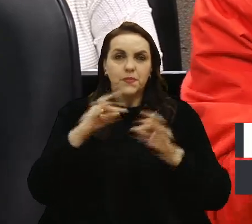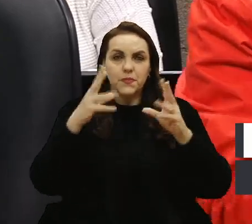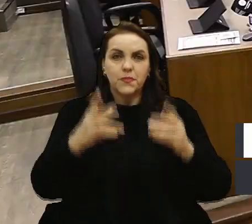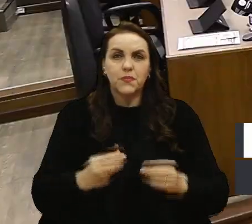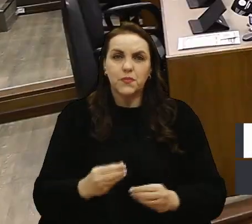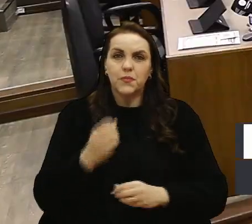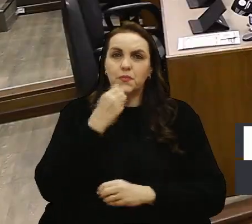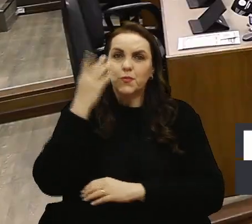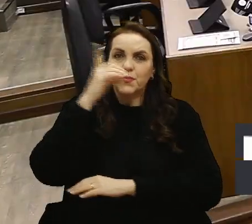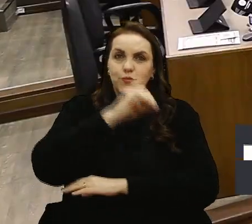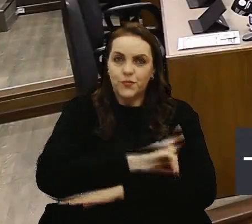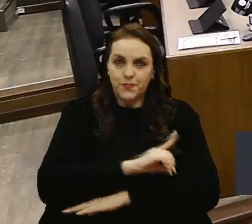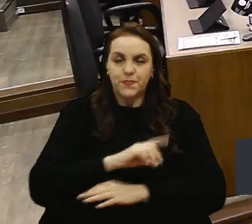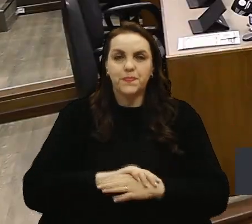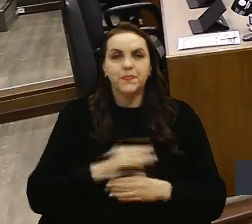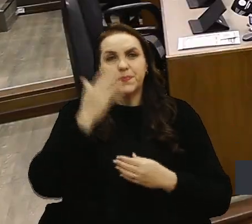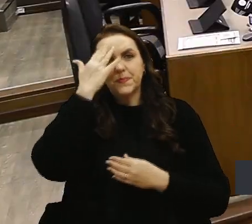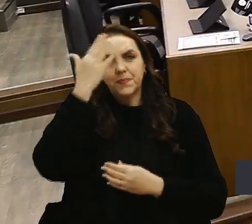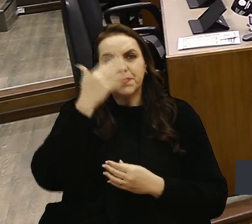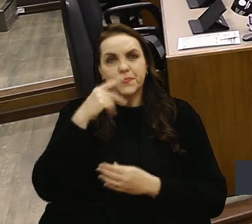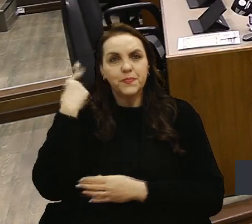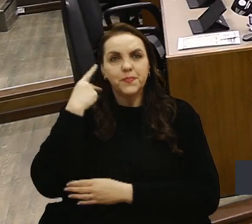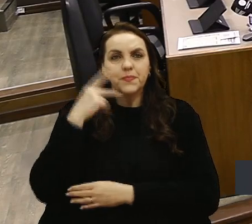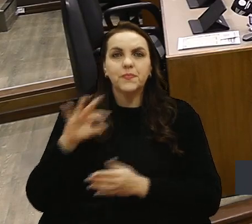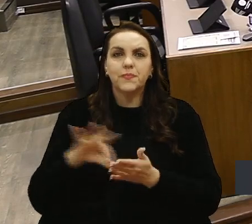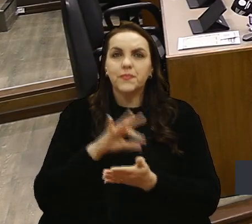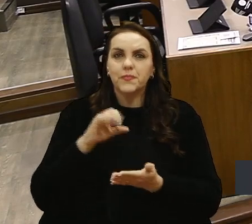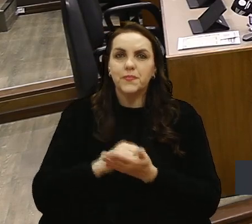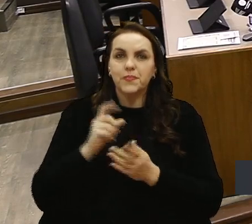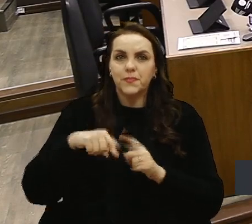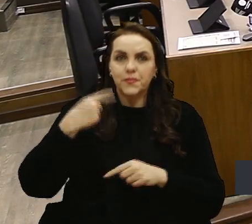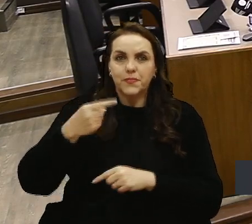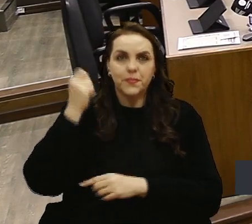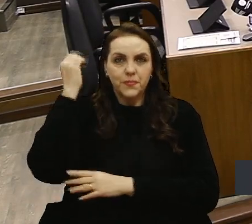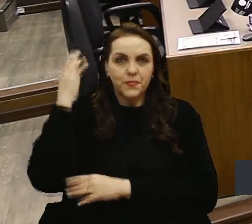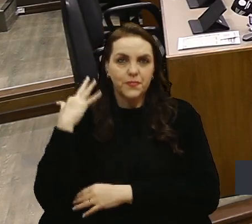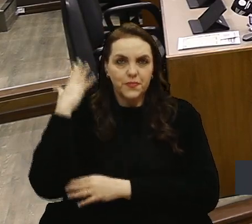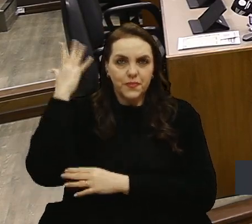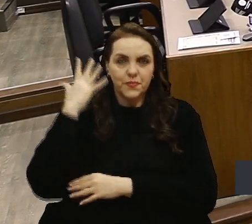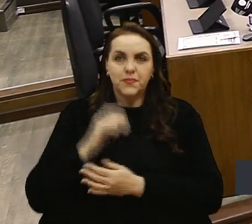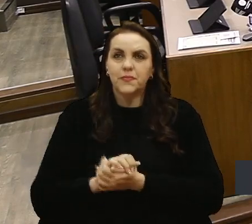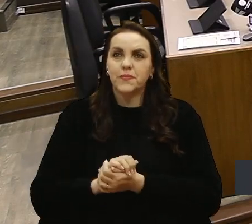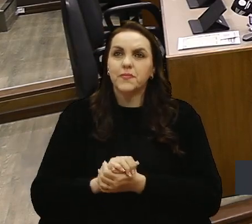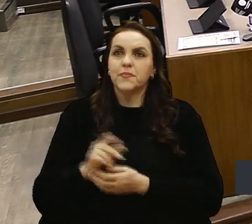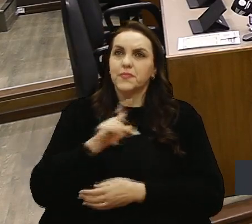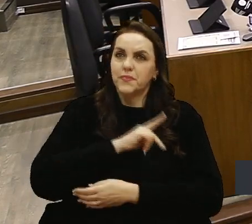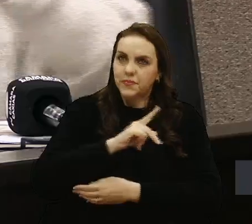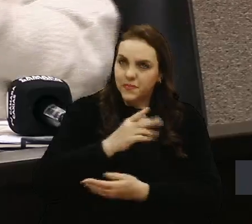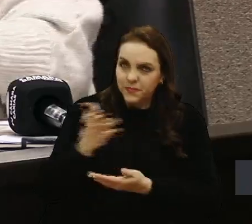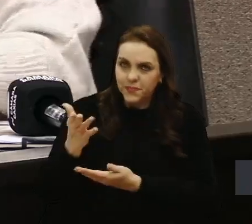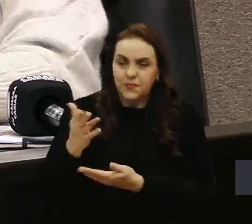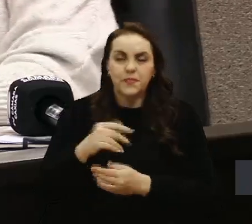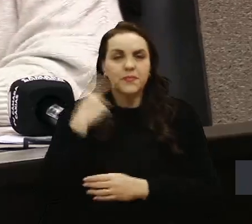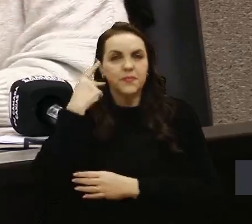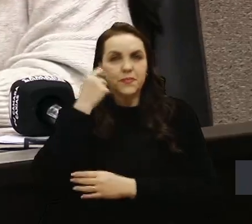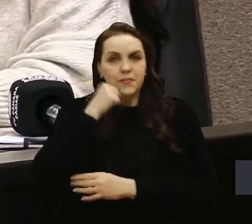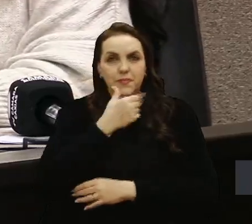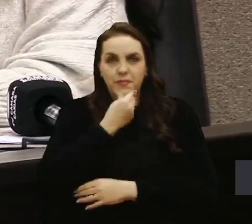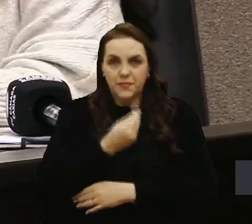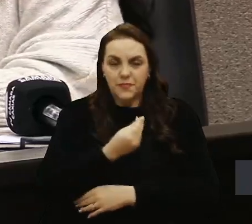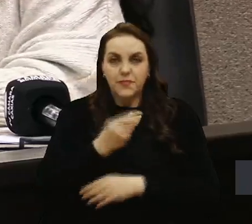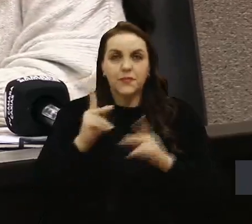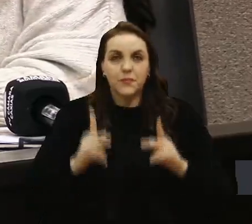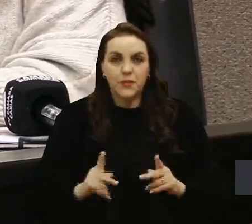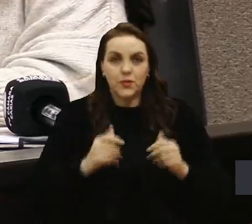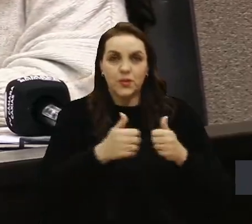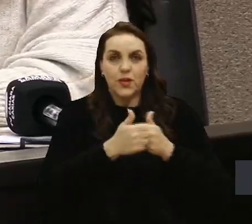dia. Obrigado, vereador. Próxima inscrita, a vereadora Daiane Mello. Senhor presidente, senhores vereadores, pessoal que nos acompanha aqui